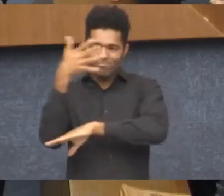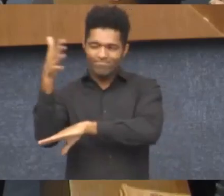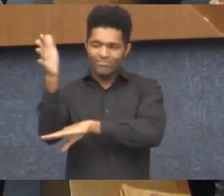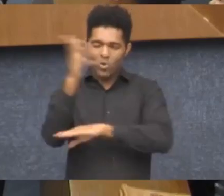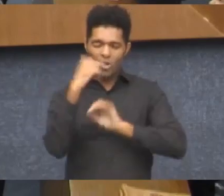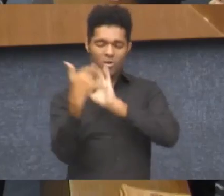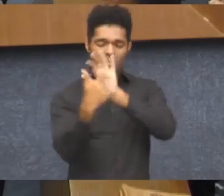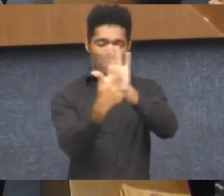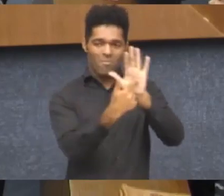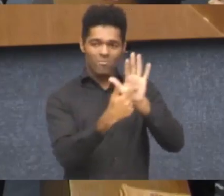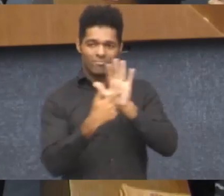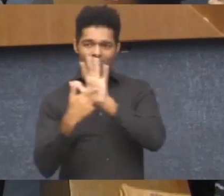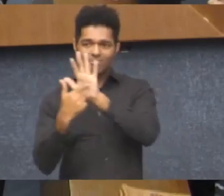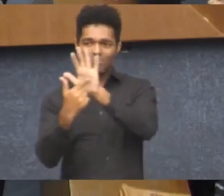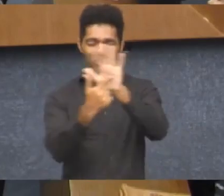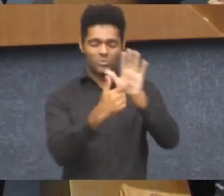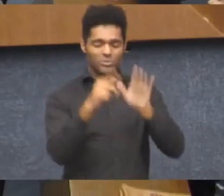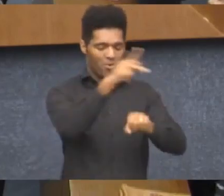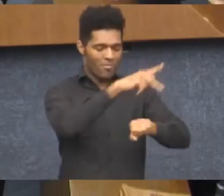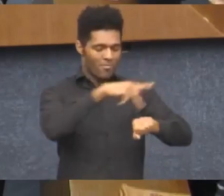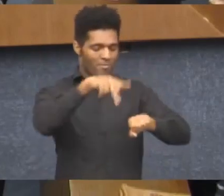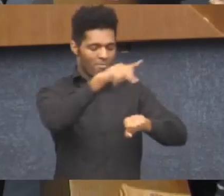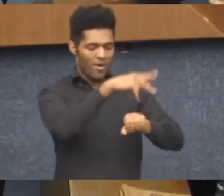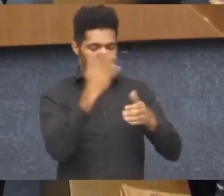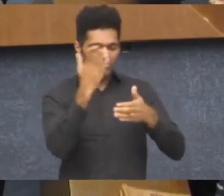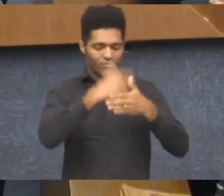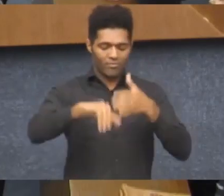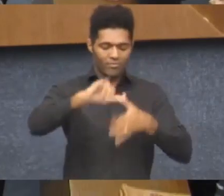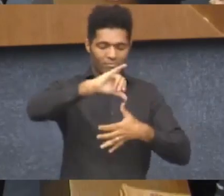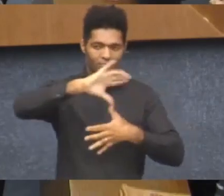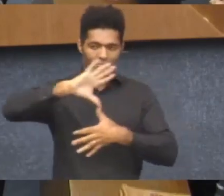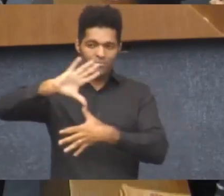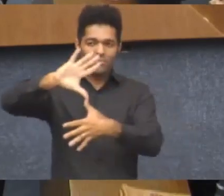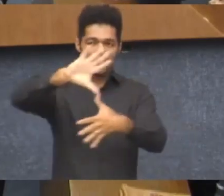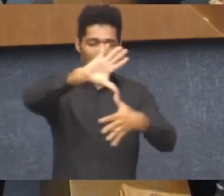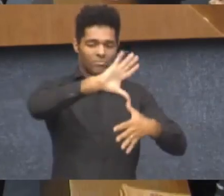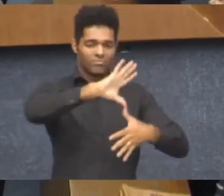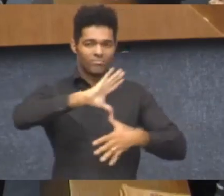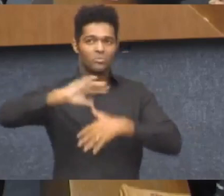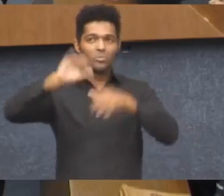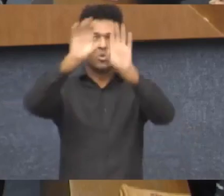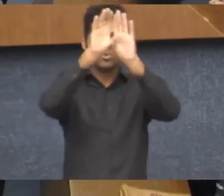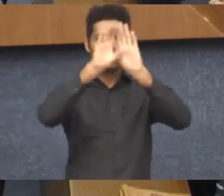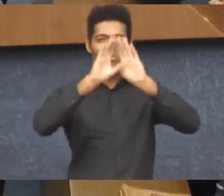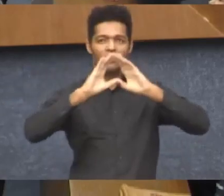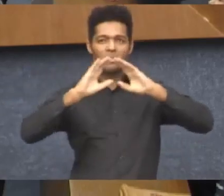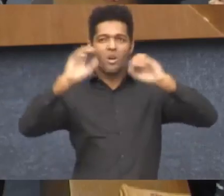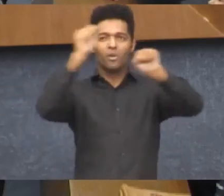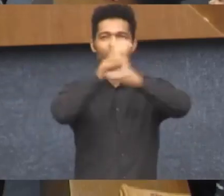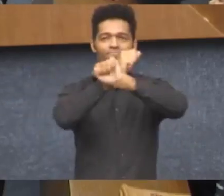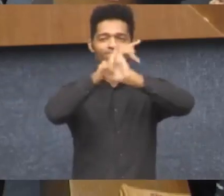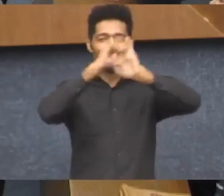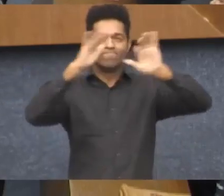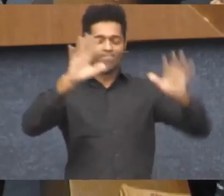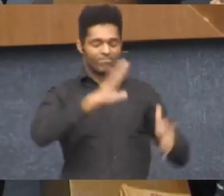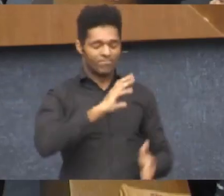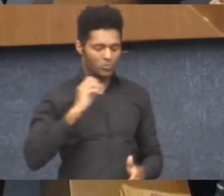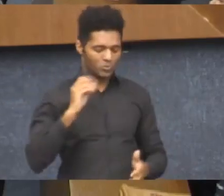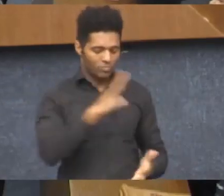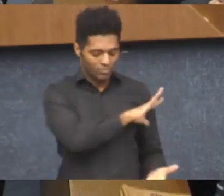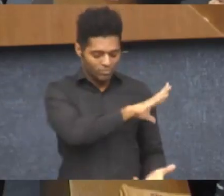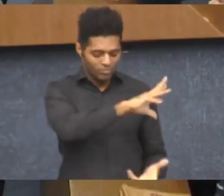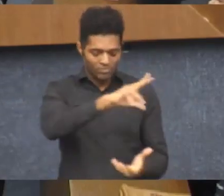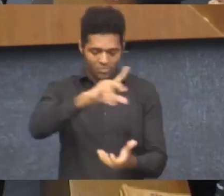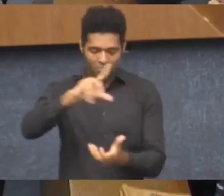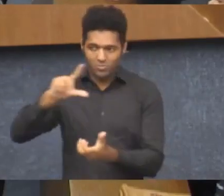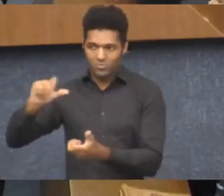fulguras, ó Brasil, florão da América, iluminado ao sol do novo mundo,